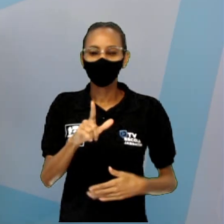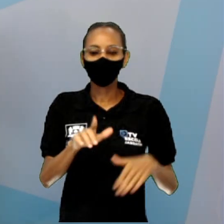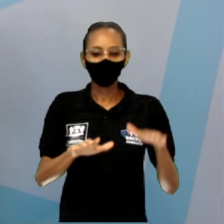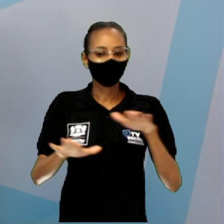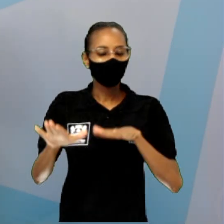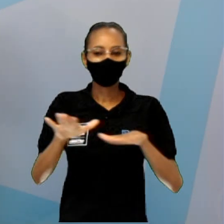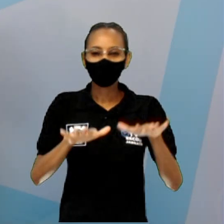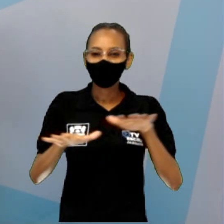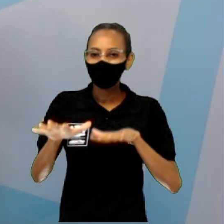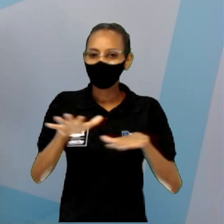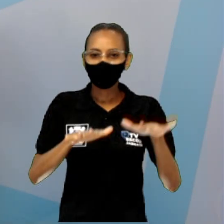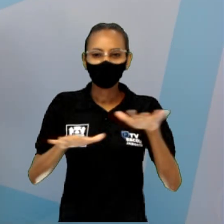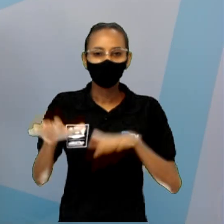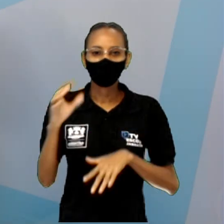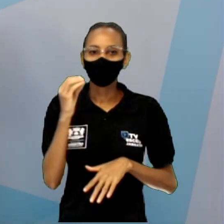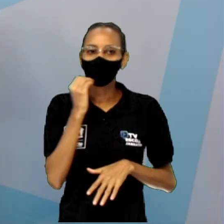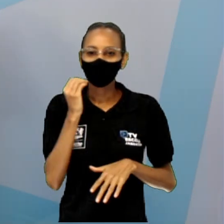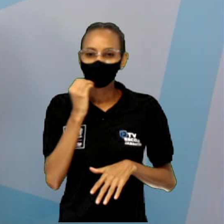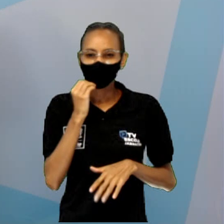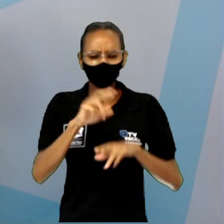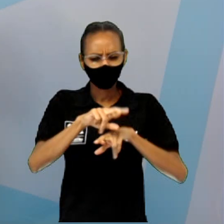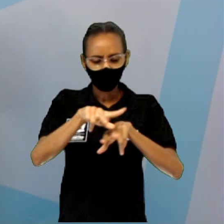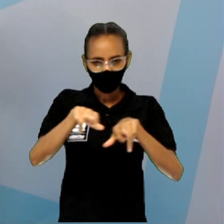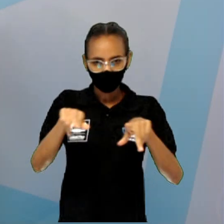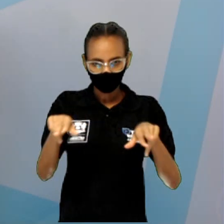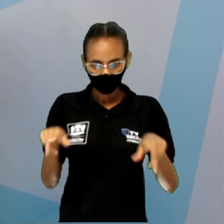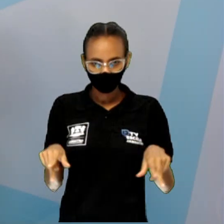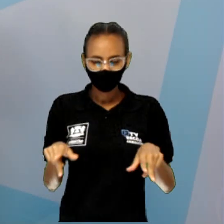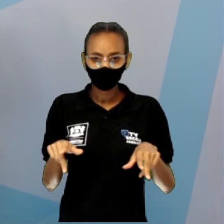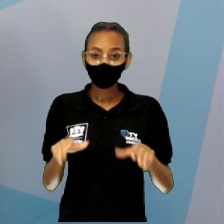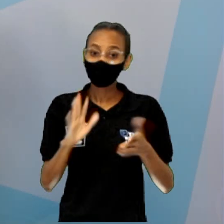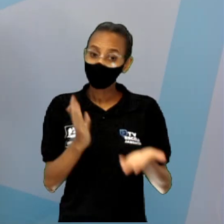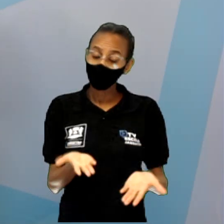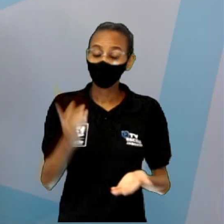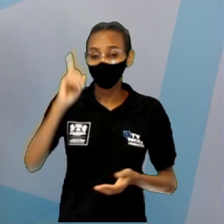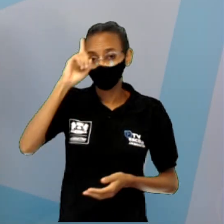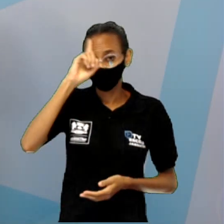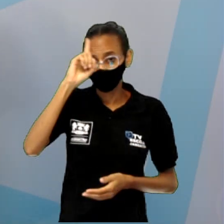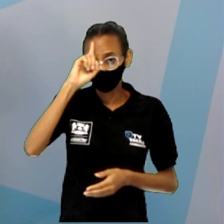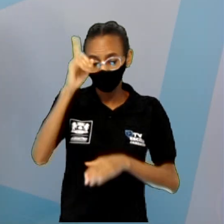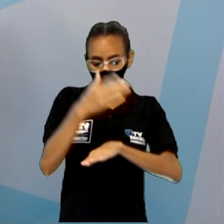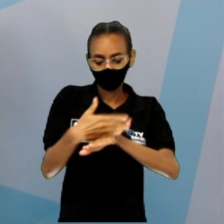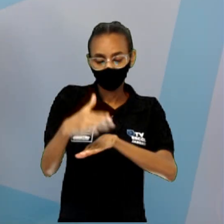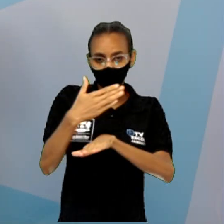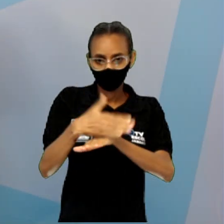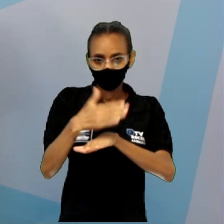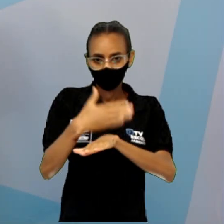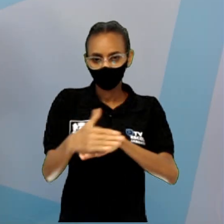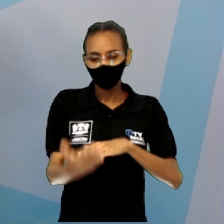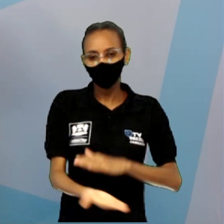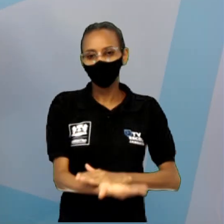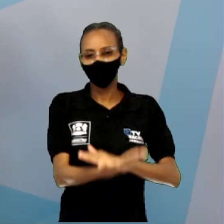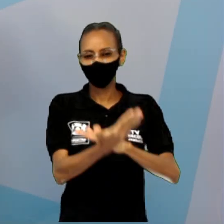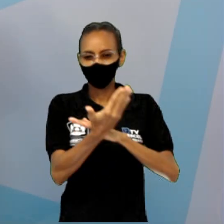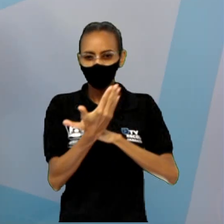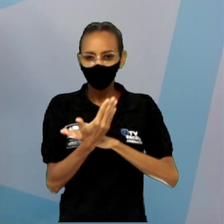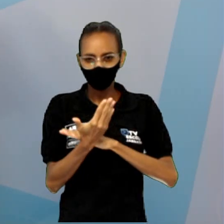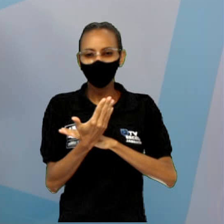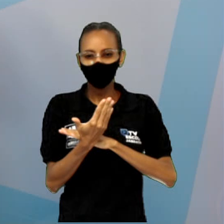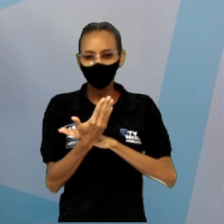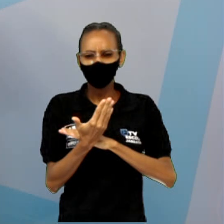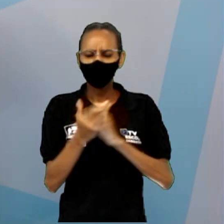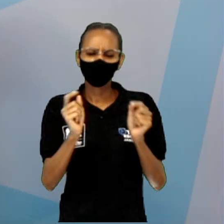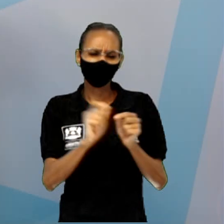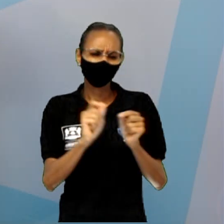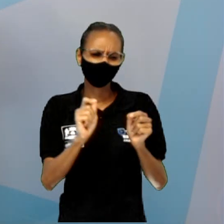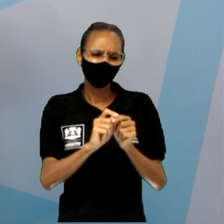essas possibilidades de movimento. E isso, no dia a dia, na prática, nos ajuda nas tarefas diárias que muitas